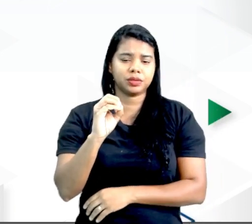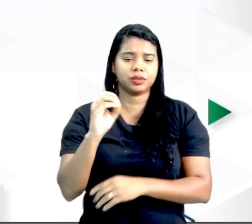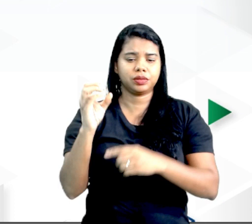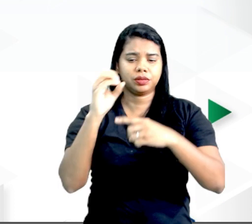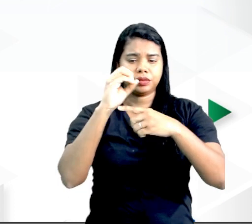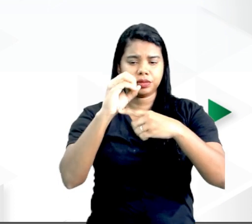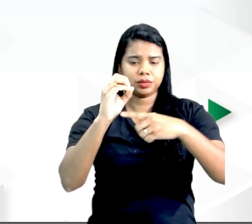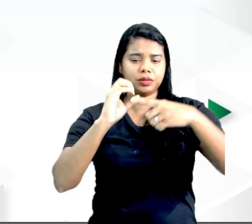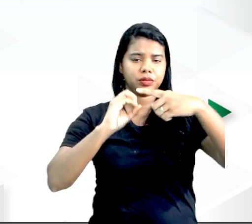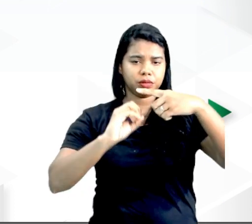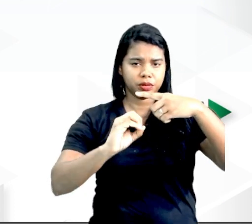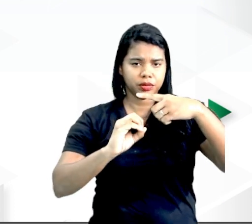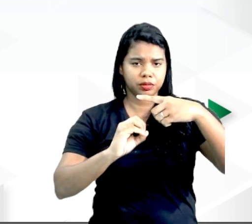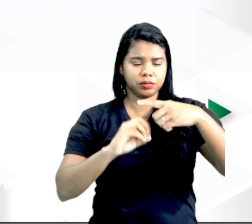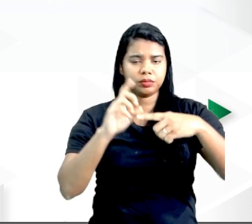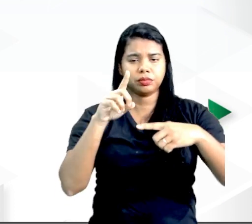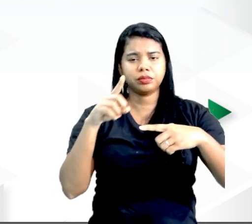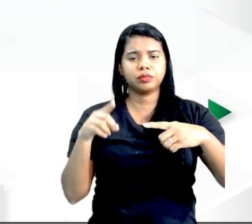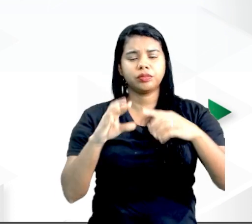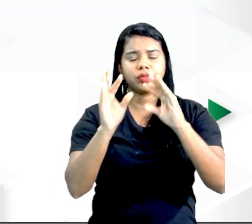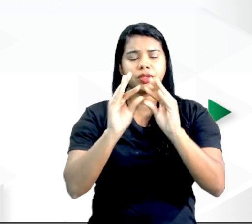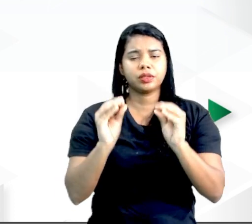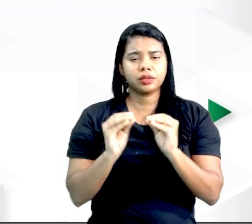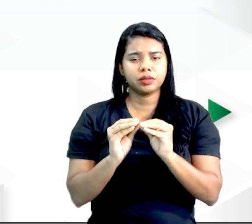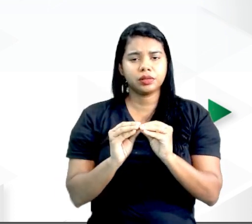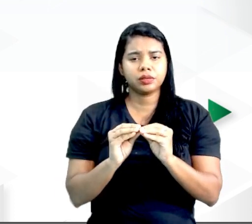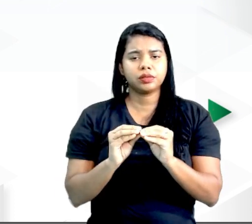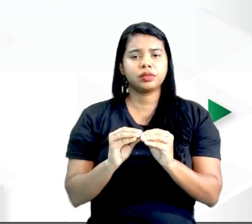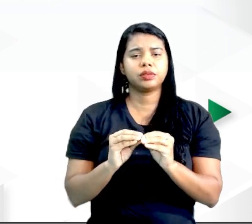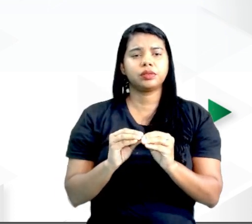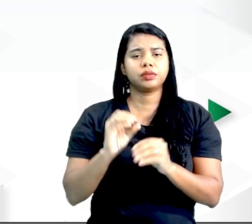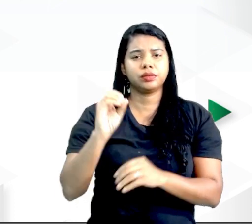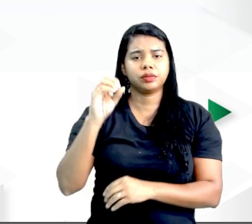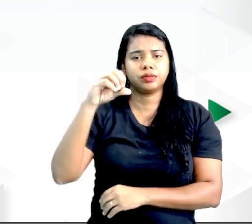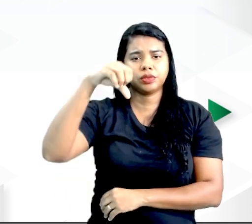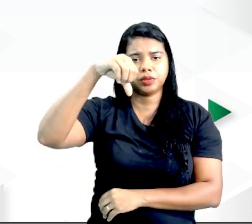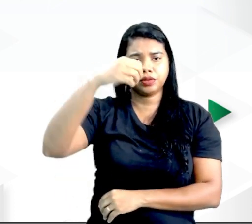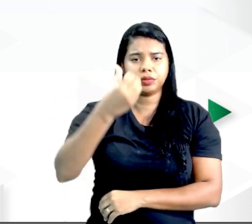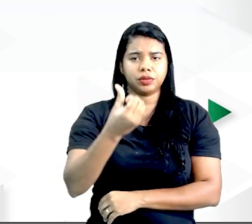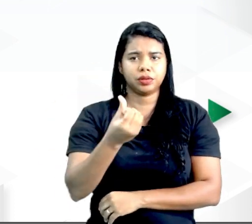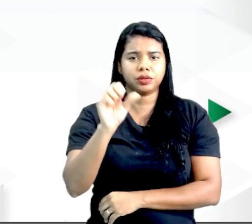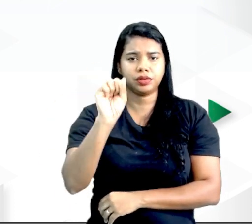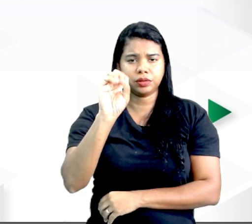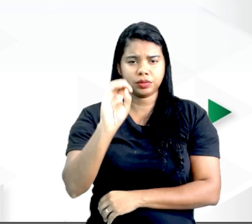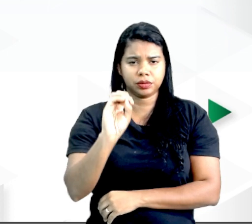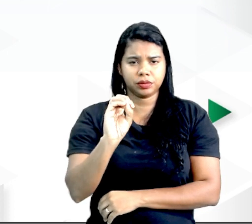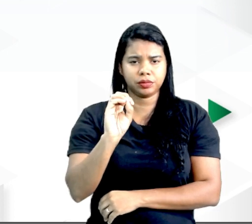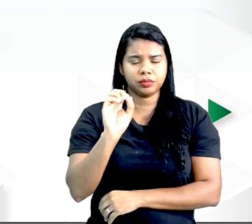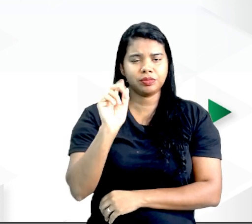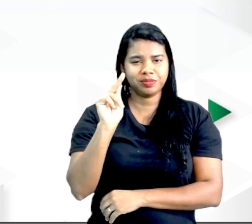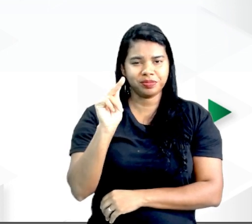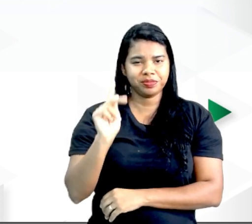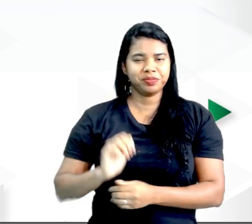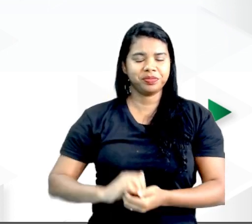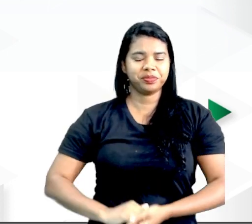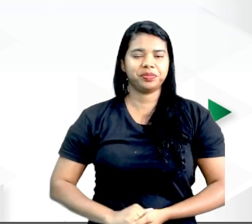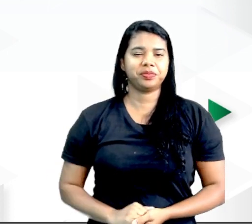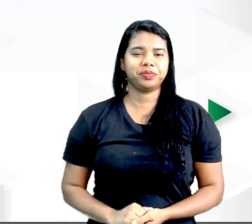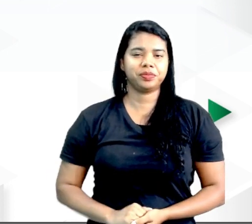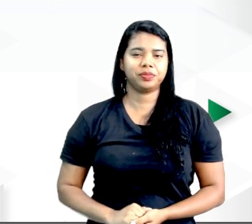tá bom? Simplificando esse zero, eu tenho 96 sobre 80. Ok? Tranquilo até aí? Massa,